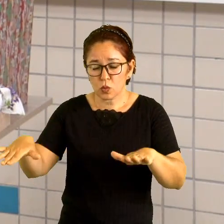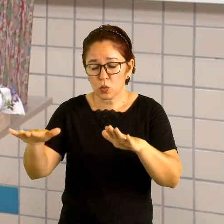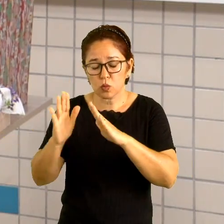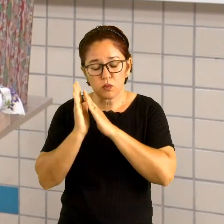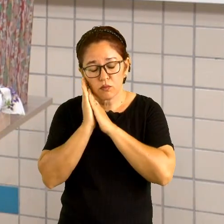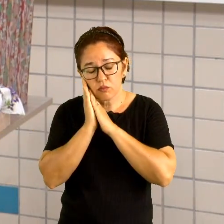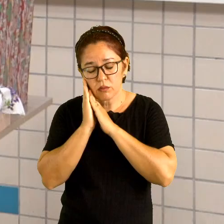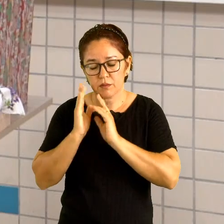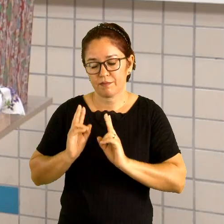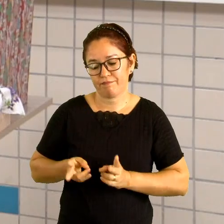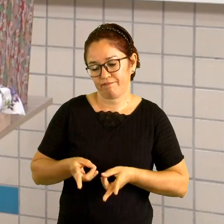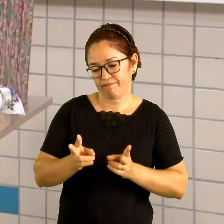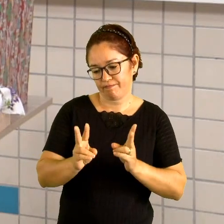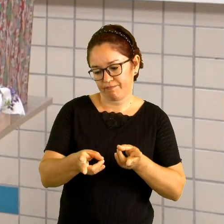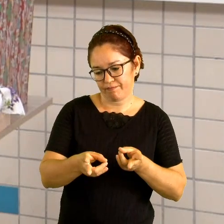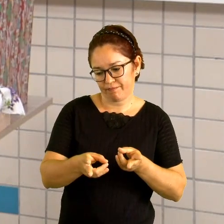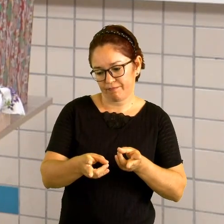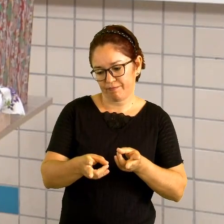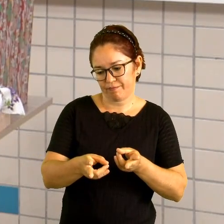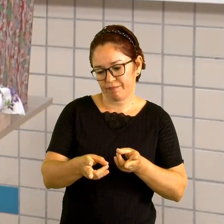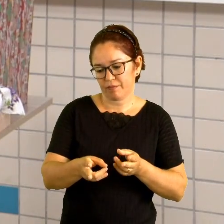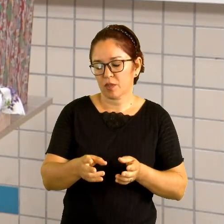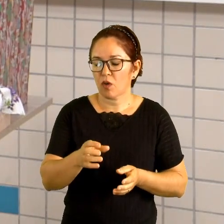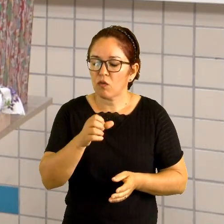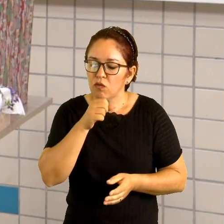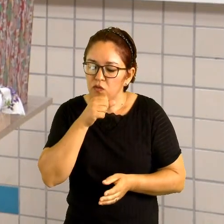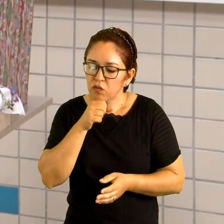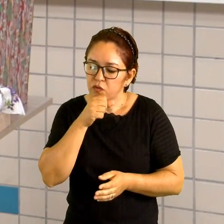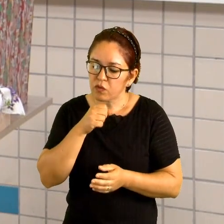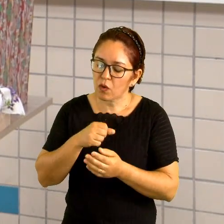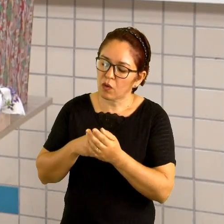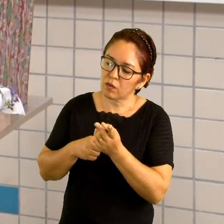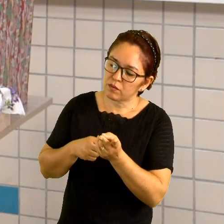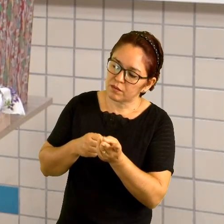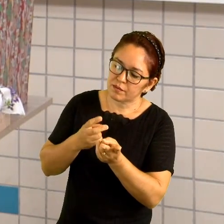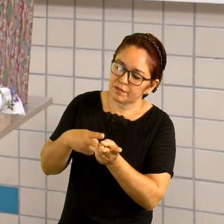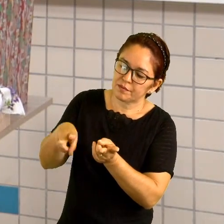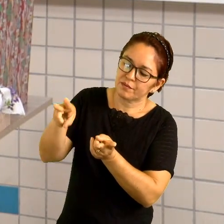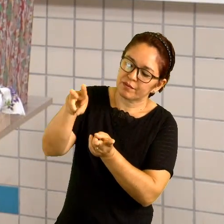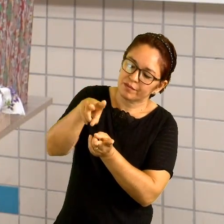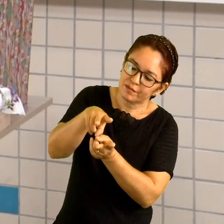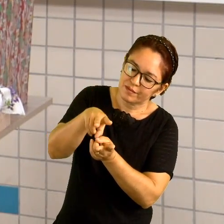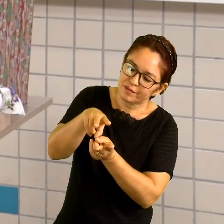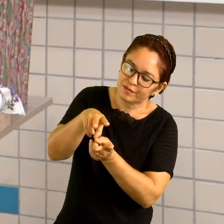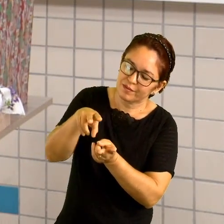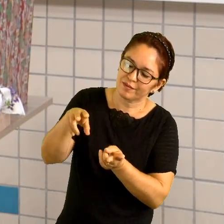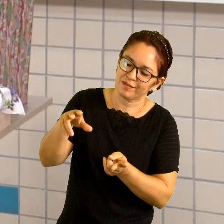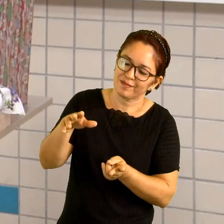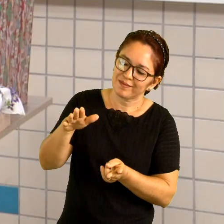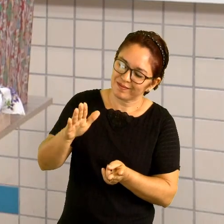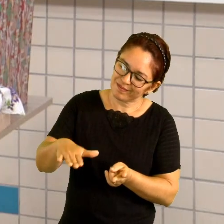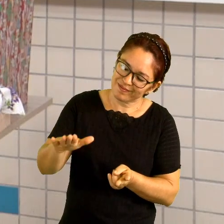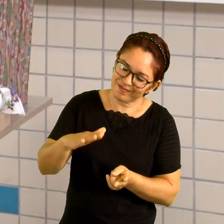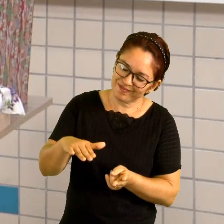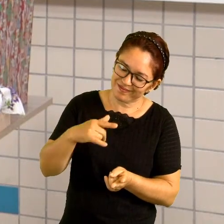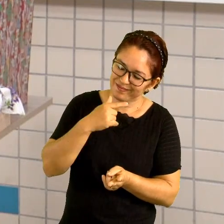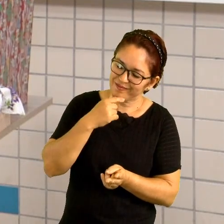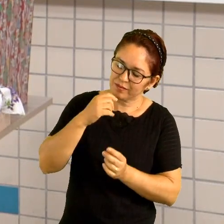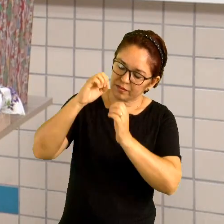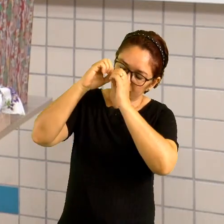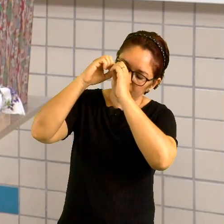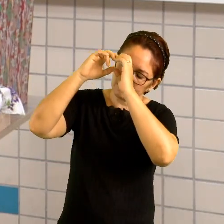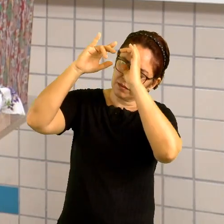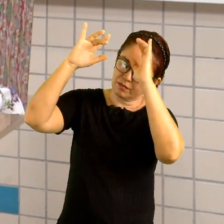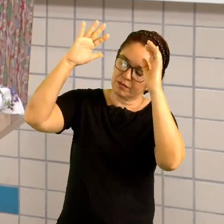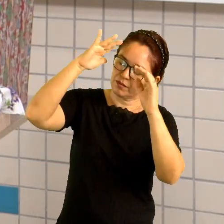dormindo. Em cima dessa avó tinha um menino sonhando, em cima de uma